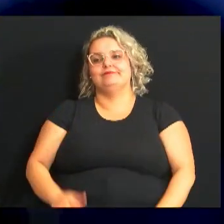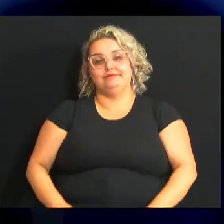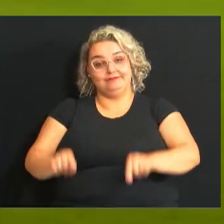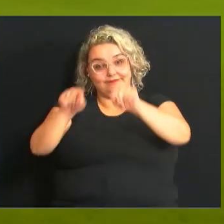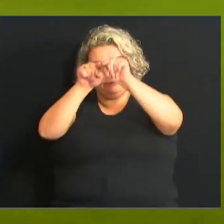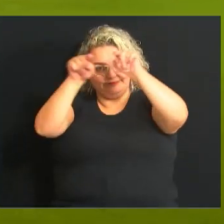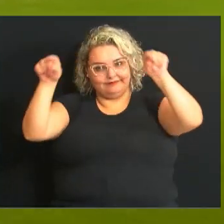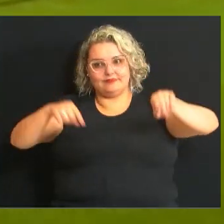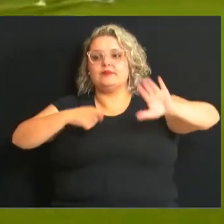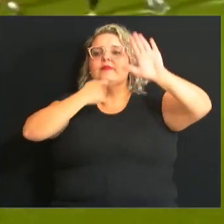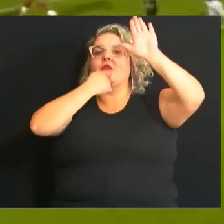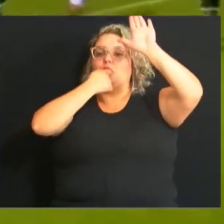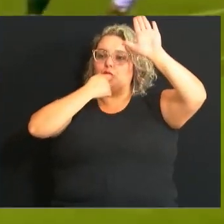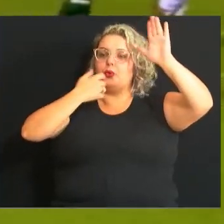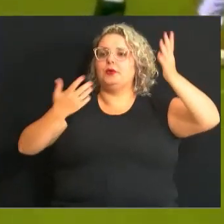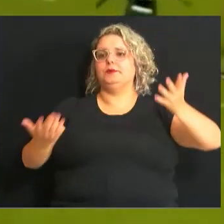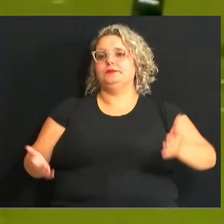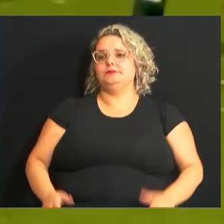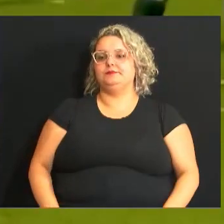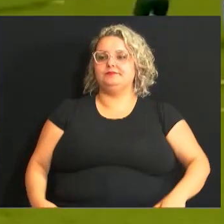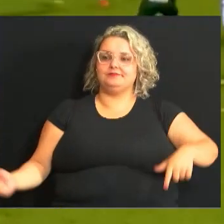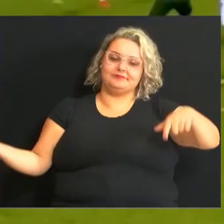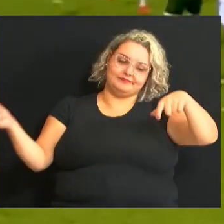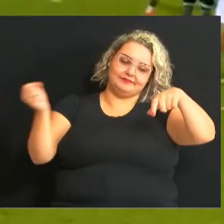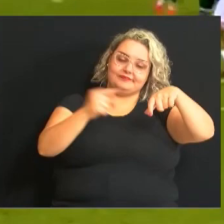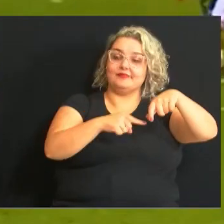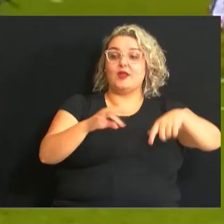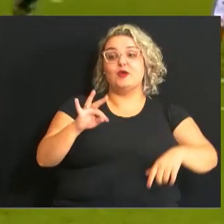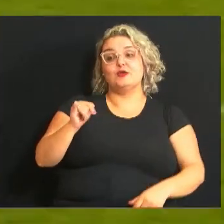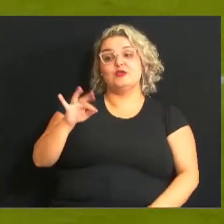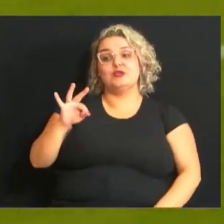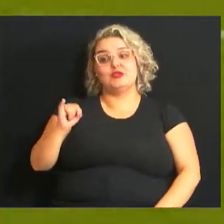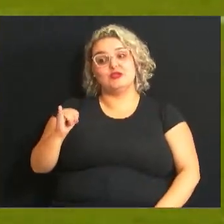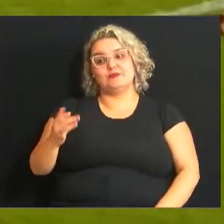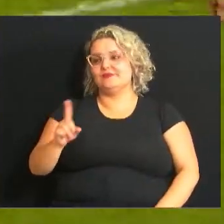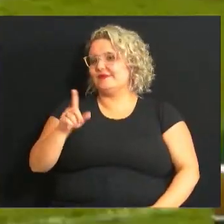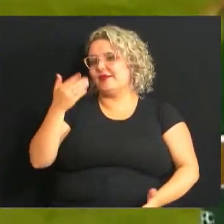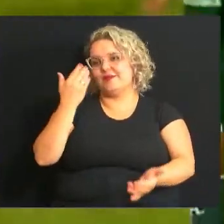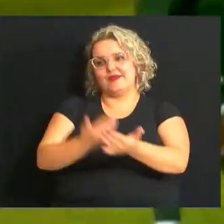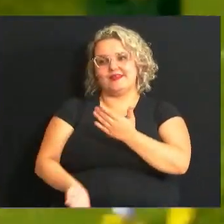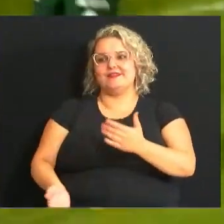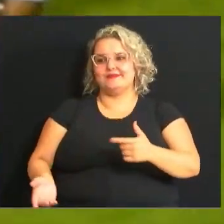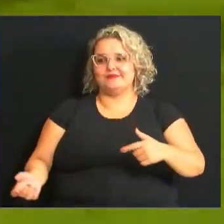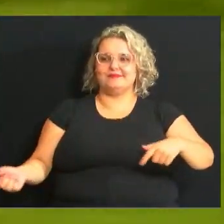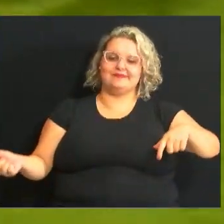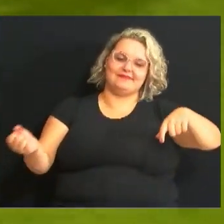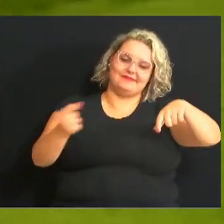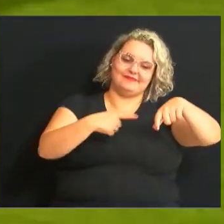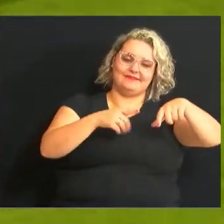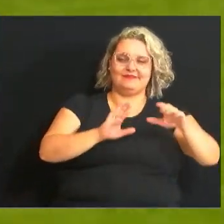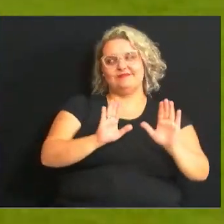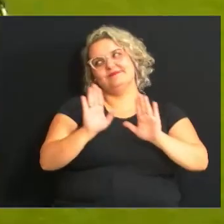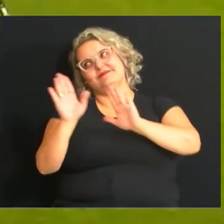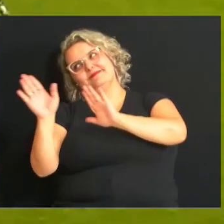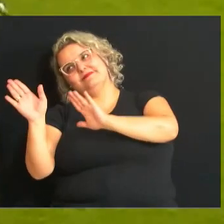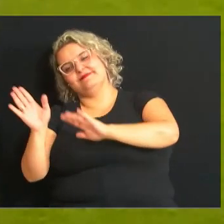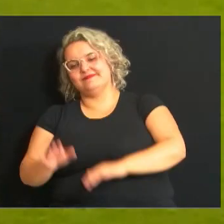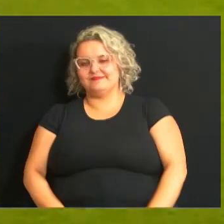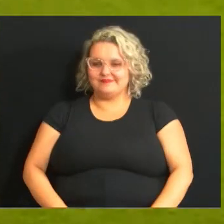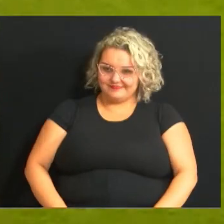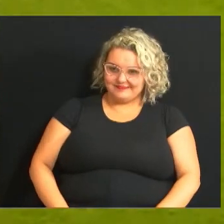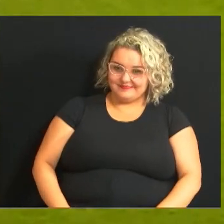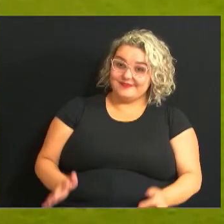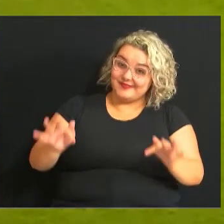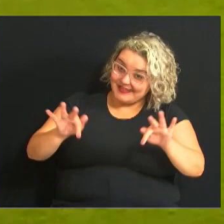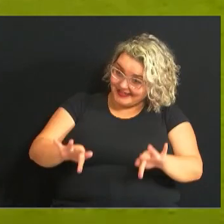marcou o pênalti, que o zagueiro Titi não desperdiçou. Bola para um lado, goleiro para o outro. Final,